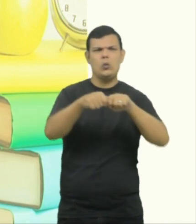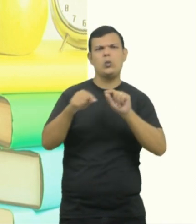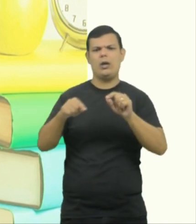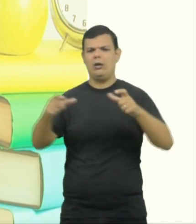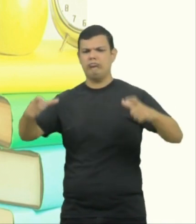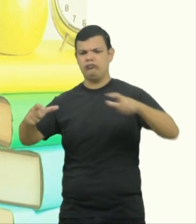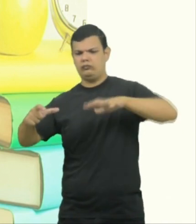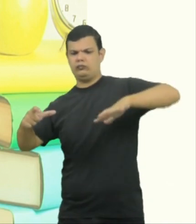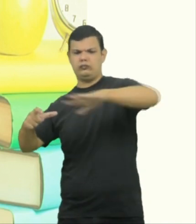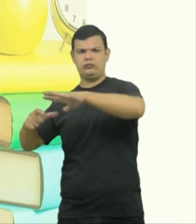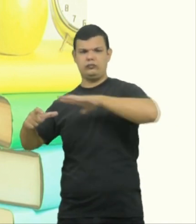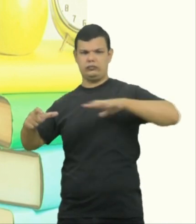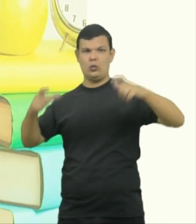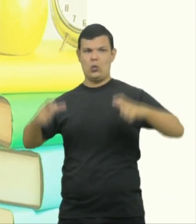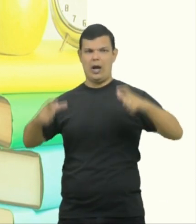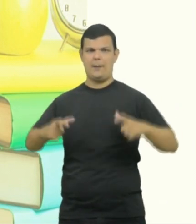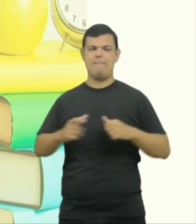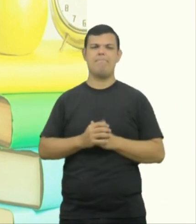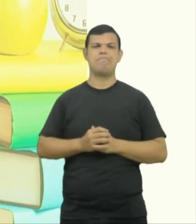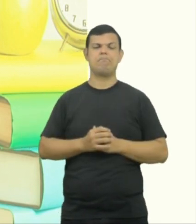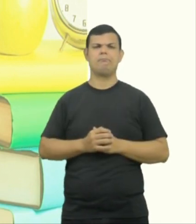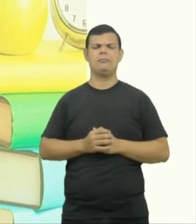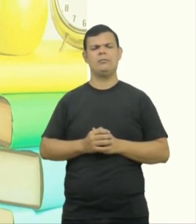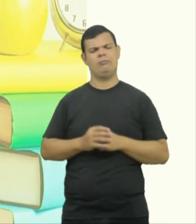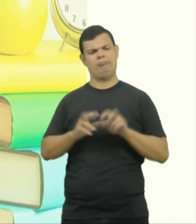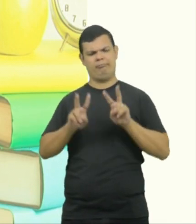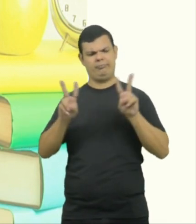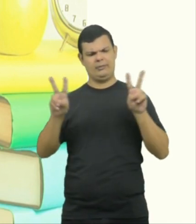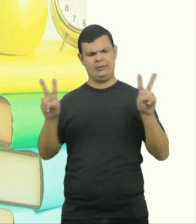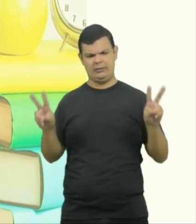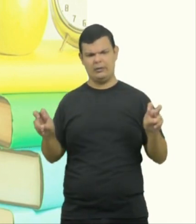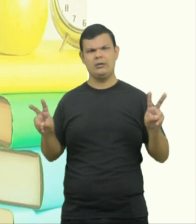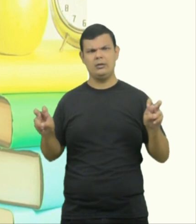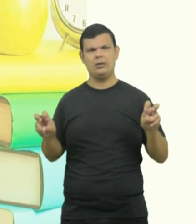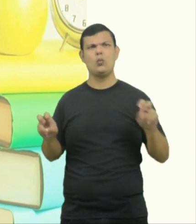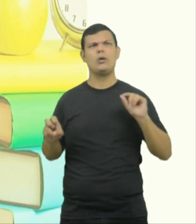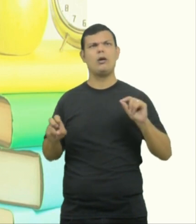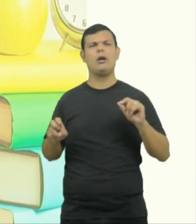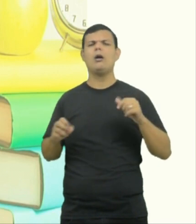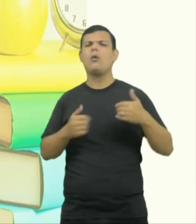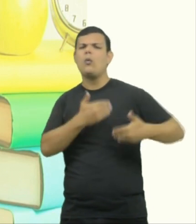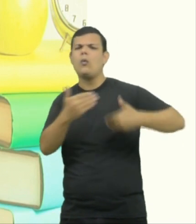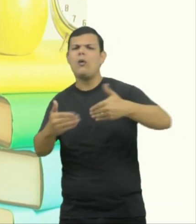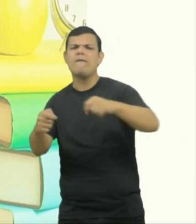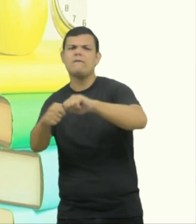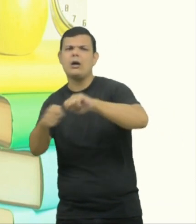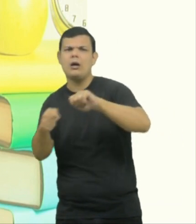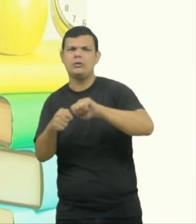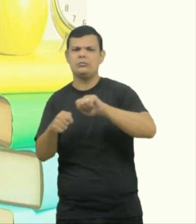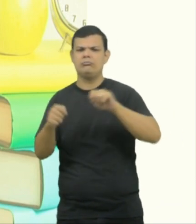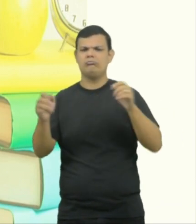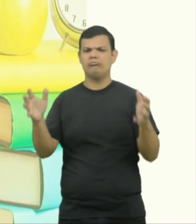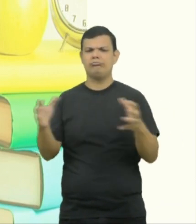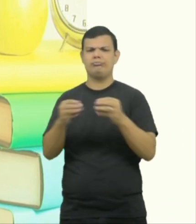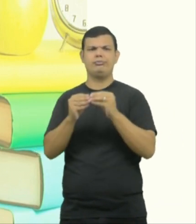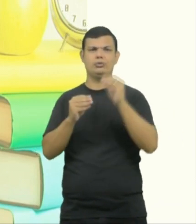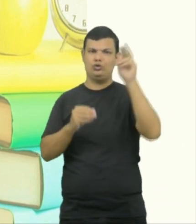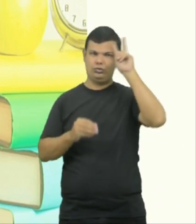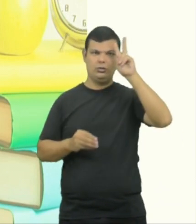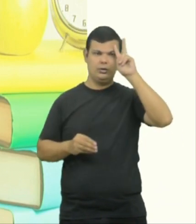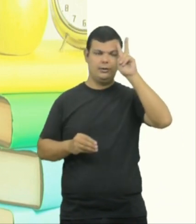ações que compõem o enredo. E por falar em enredo, ele é definido como a sequência das ações que compõem a história. É